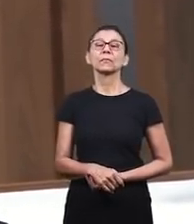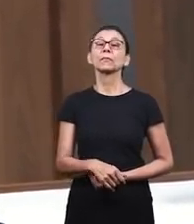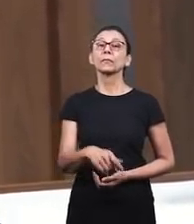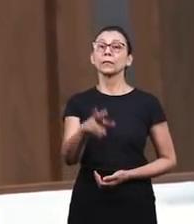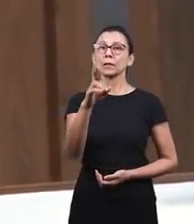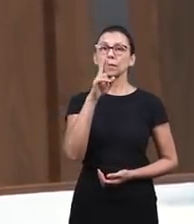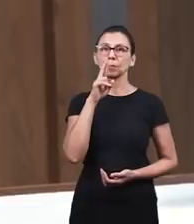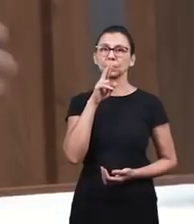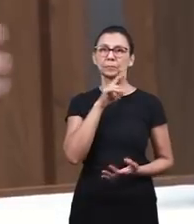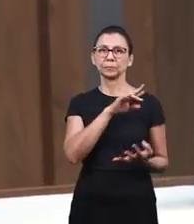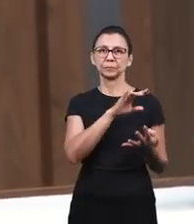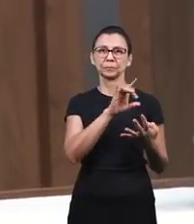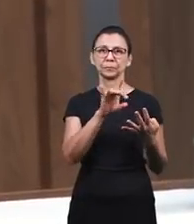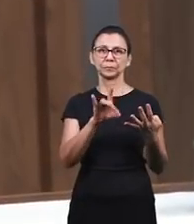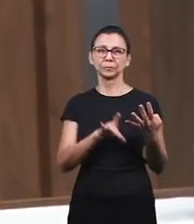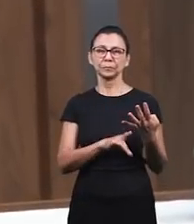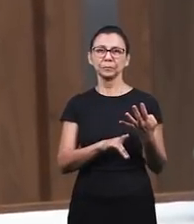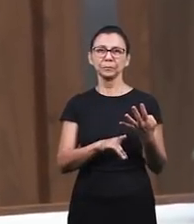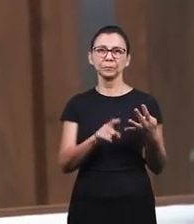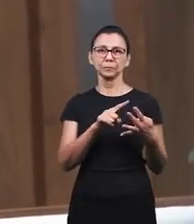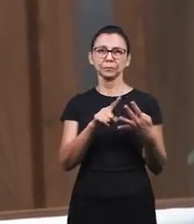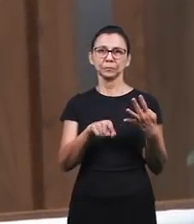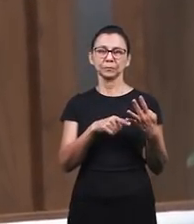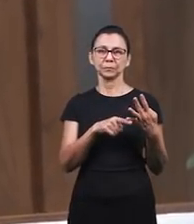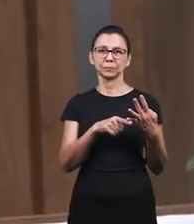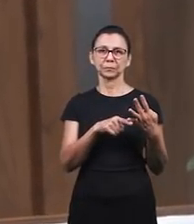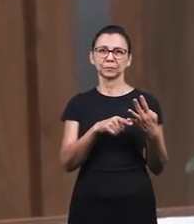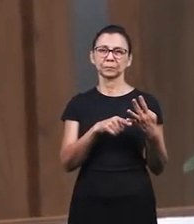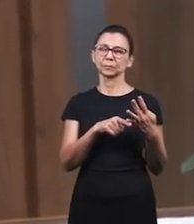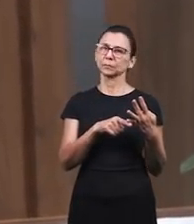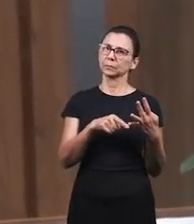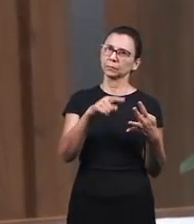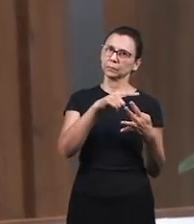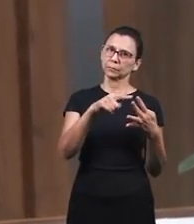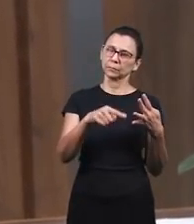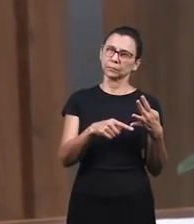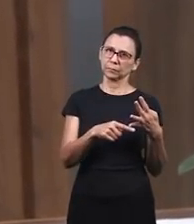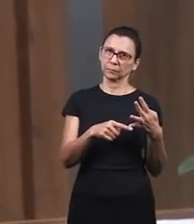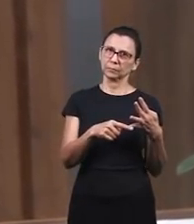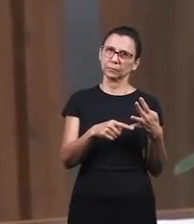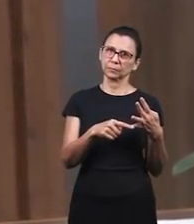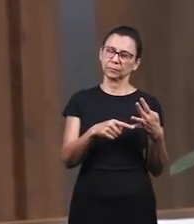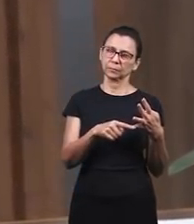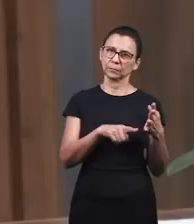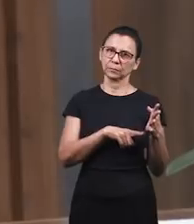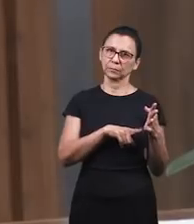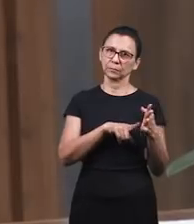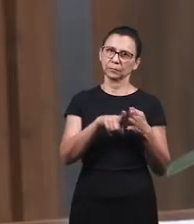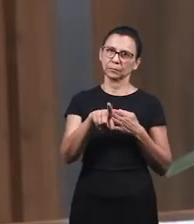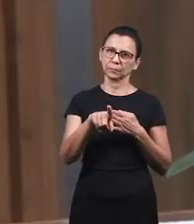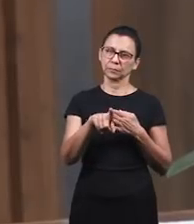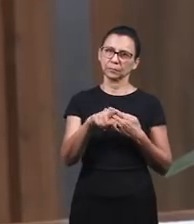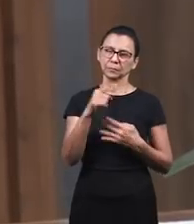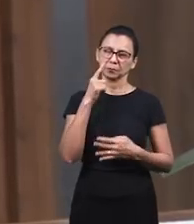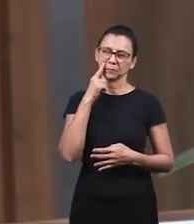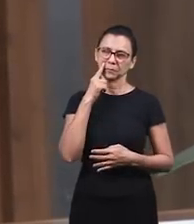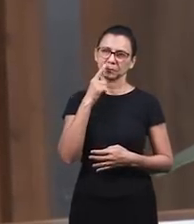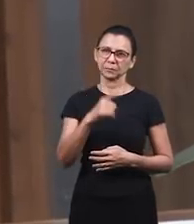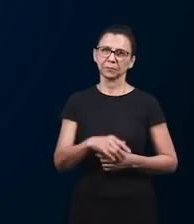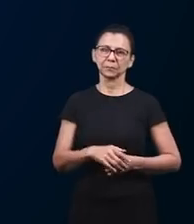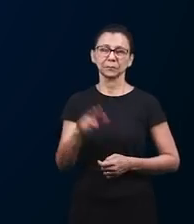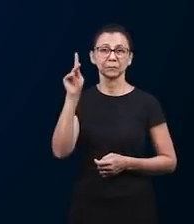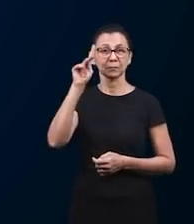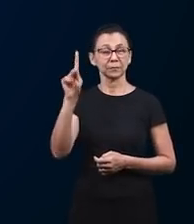irmãs que vão responder cada uma delas a uma dessas 4 questões, 4 tópicos da questão que nós apresentamos